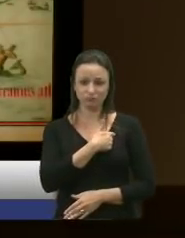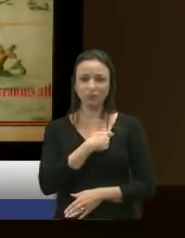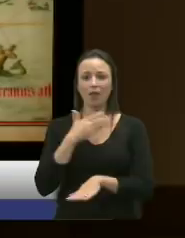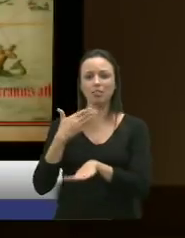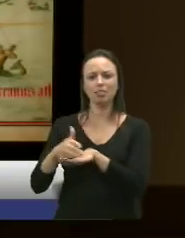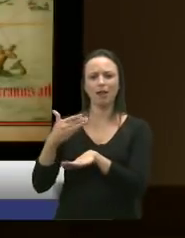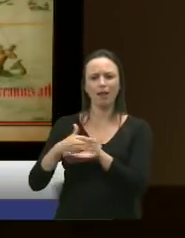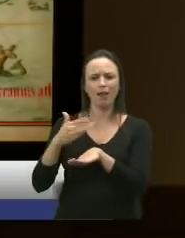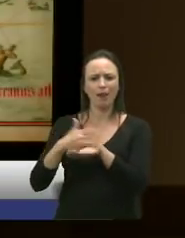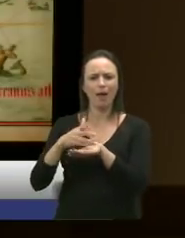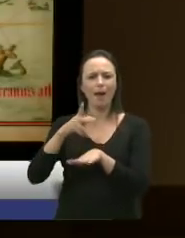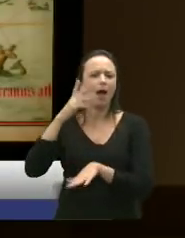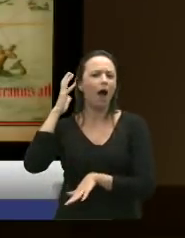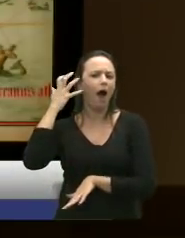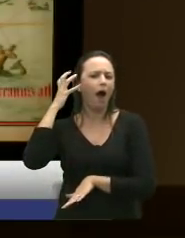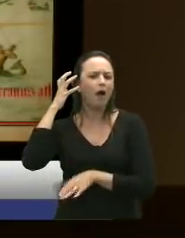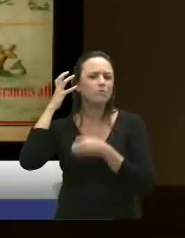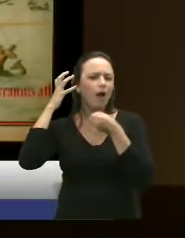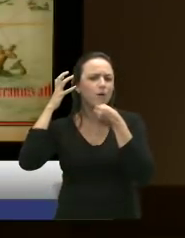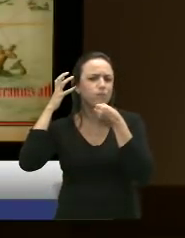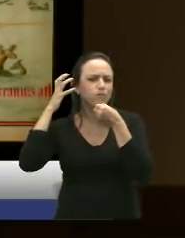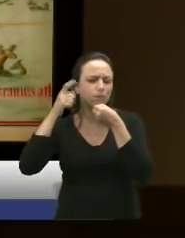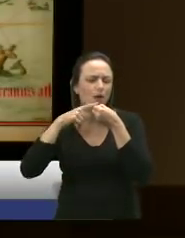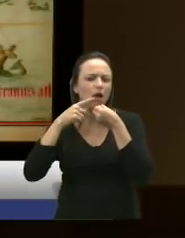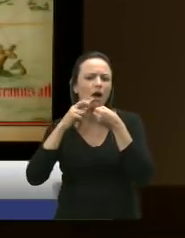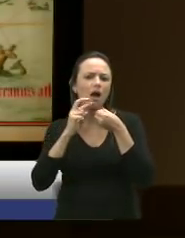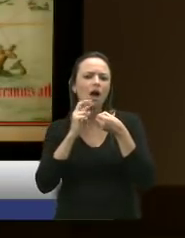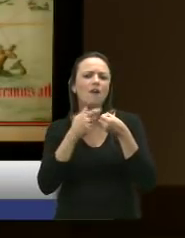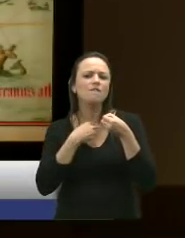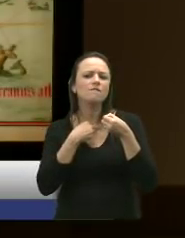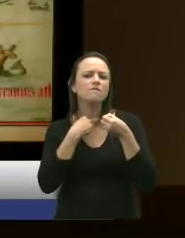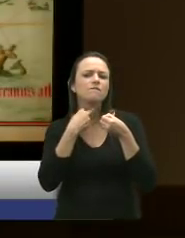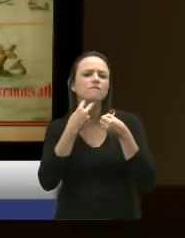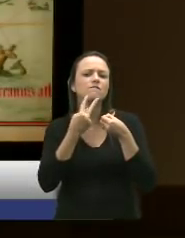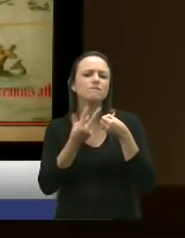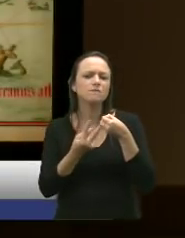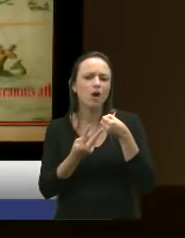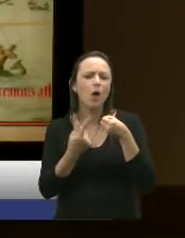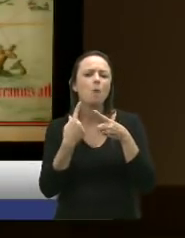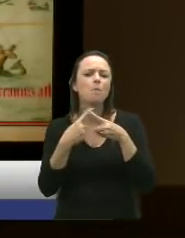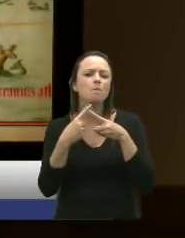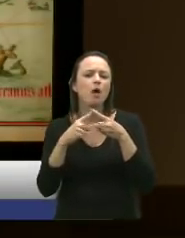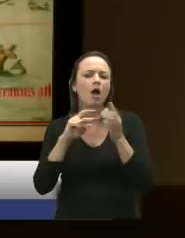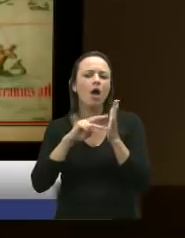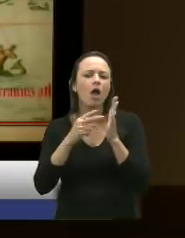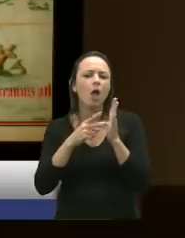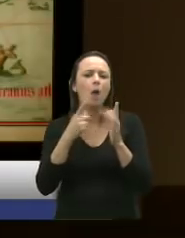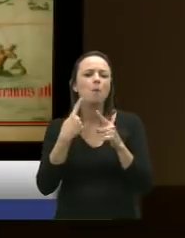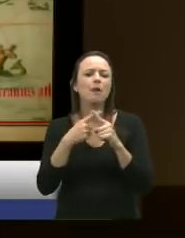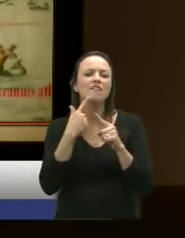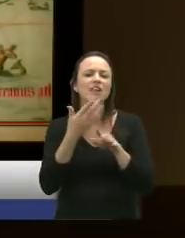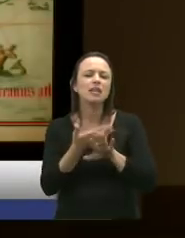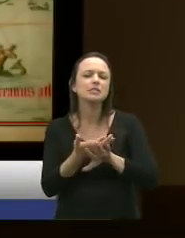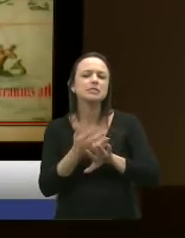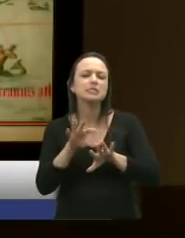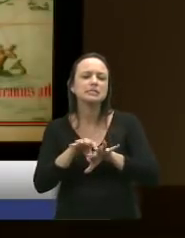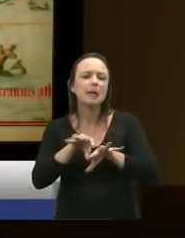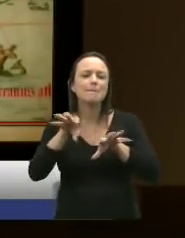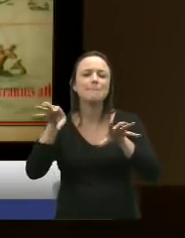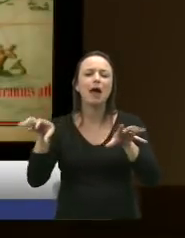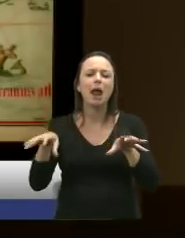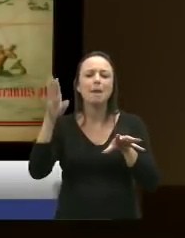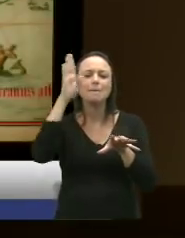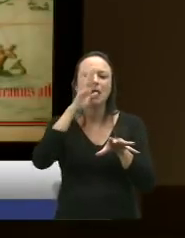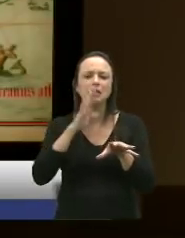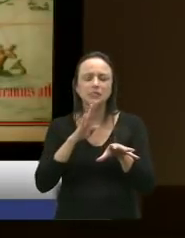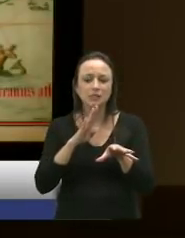sotaque paulistano para dizer nas rádios de outros estados que São Paulo queria se separar do Brasil. E acreditaram. E tem gente que